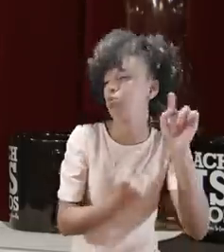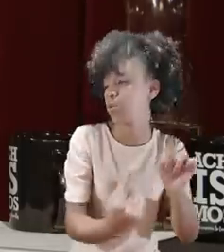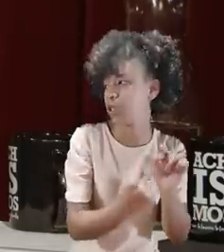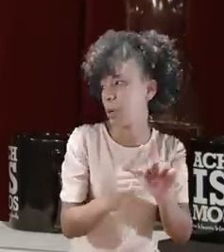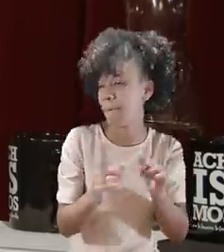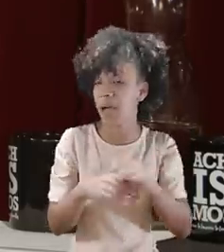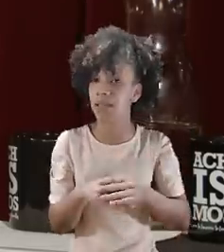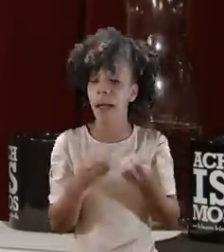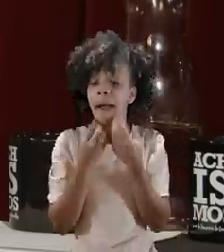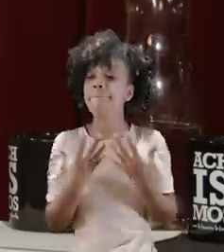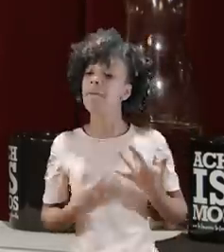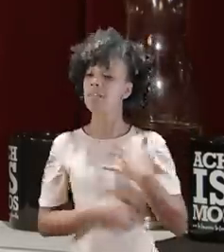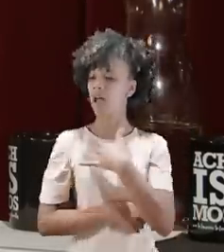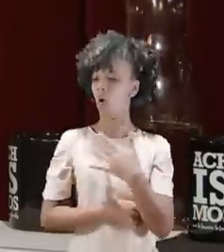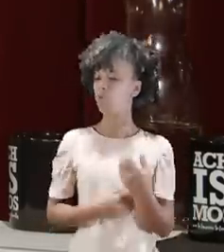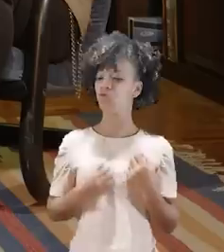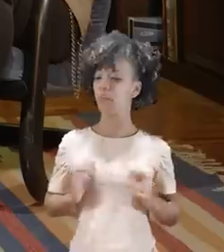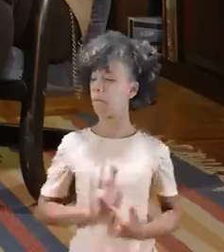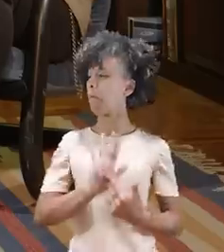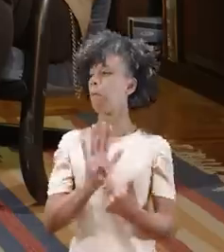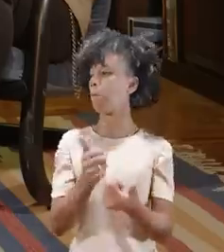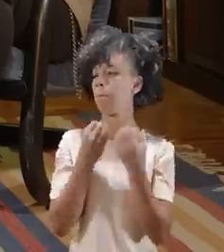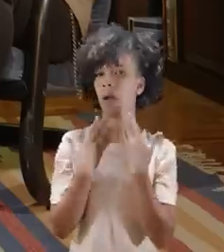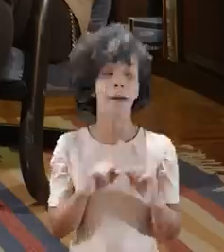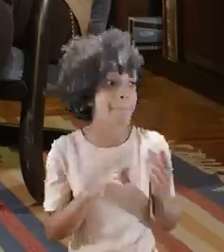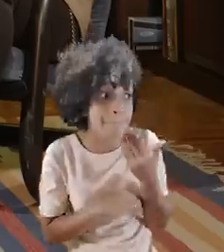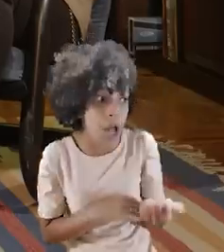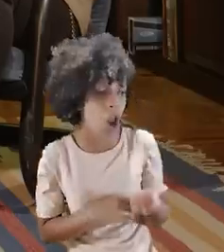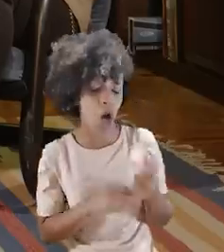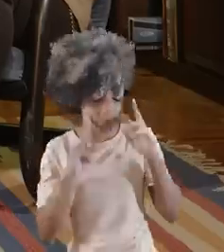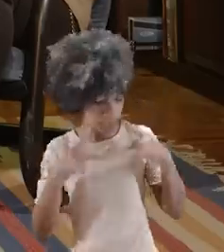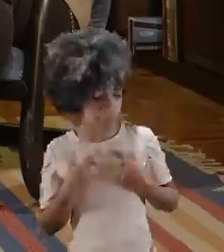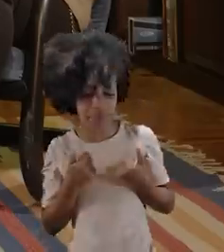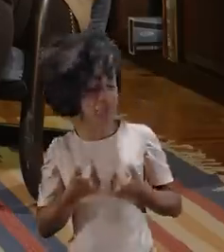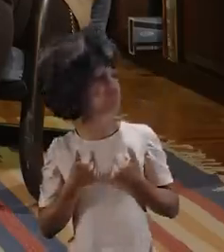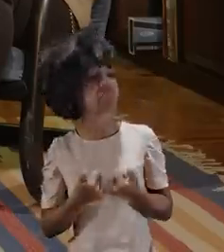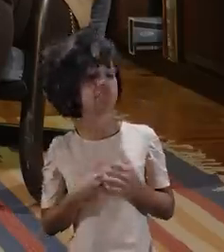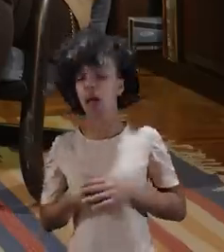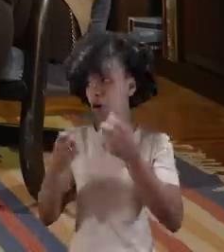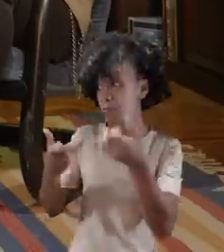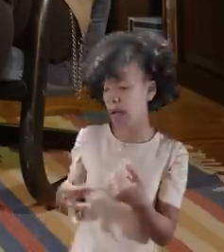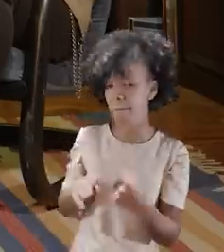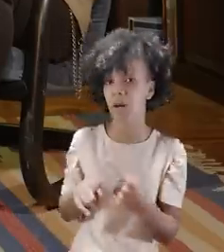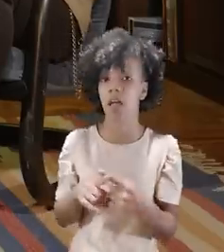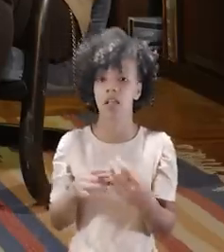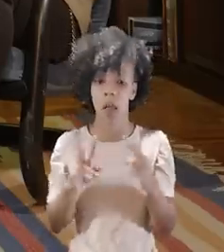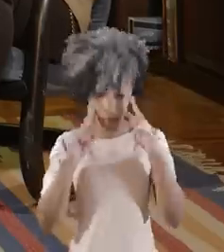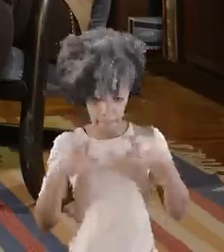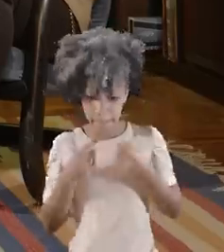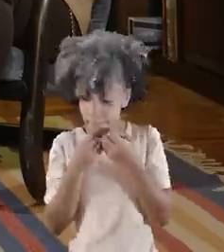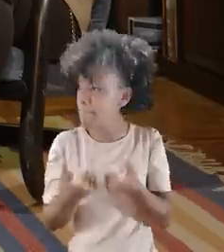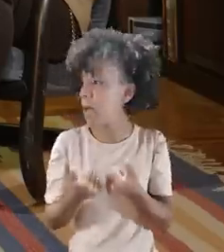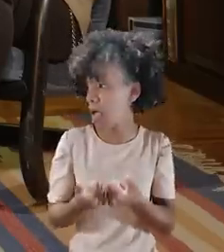outro lugar ele vai para bem-estar ele não vai para beleza Está bom de bem-estar cara melhor coisa você tá bem com você mesmo é isso que a gente tá falando porque quando você